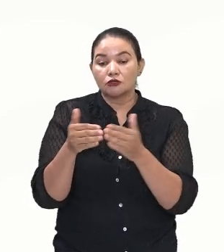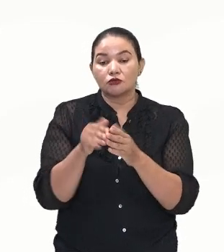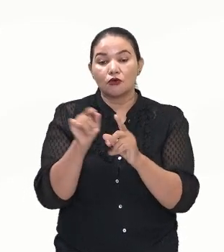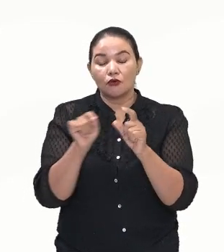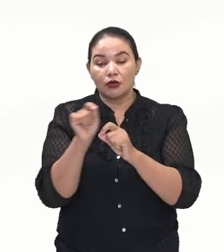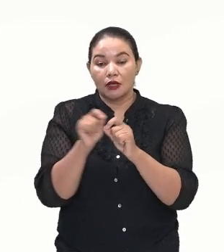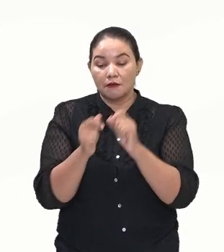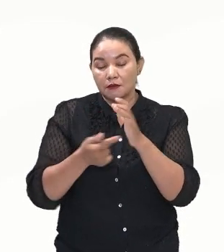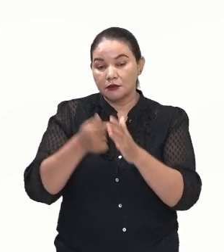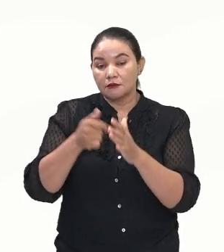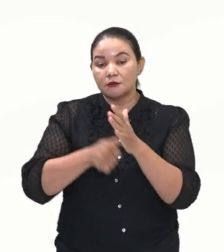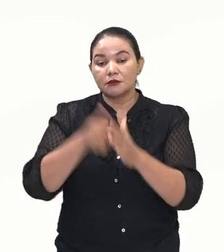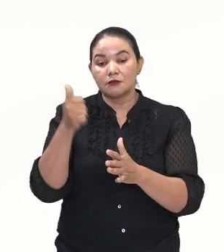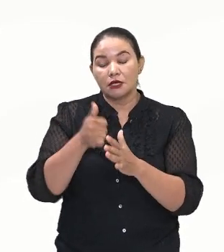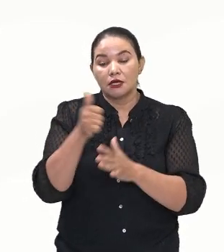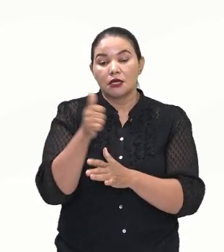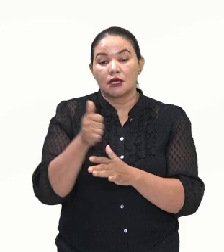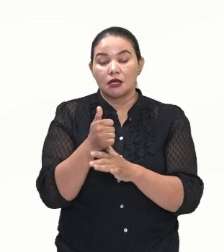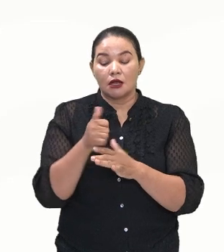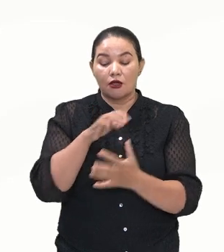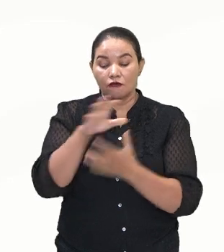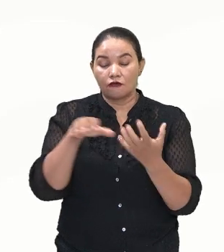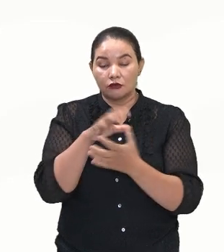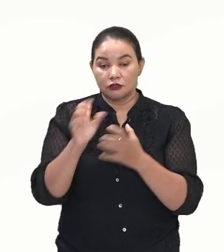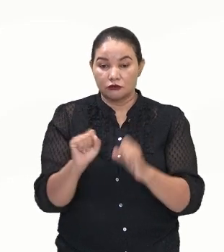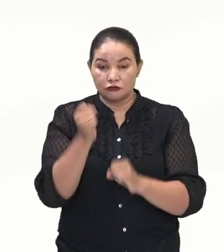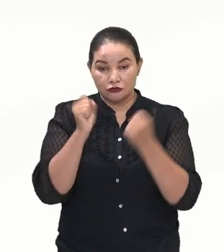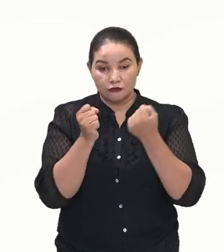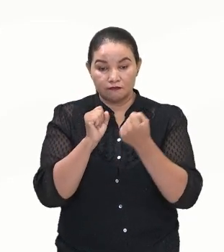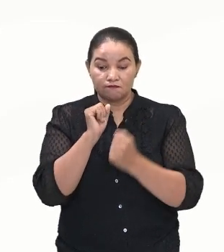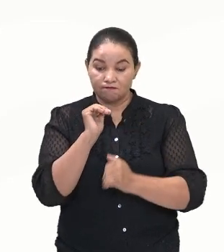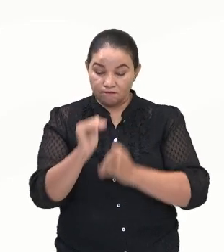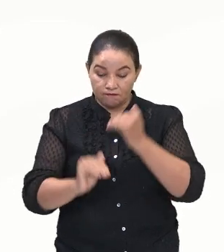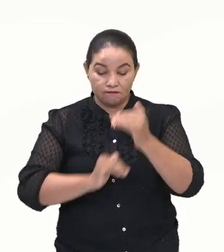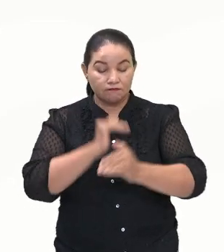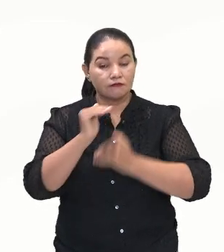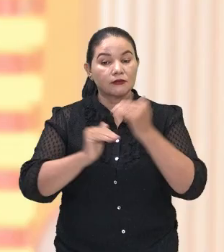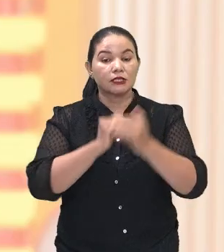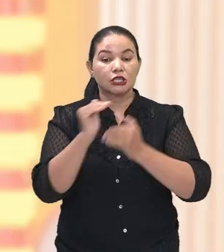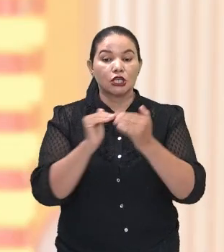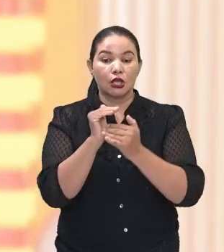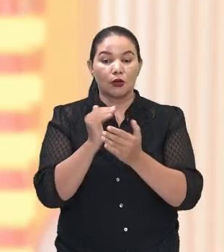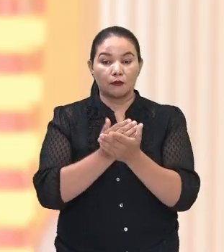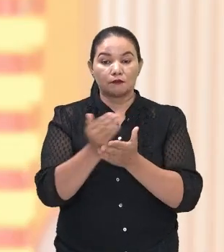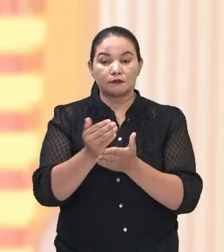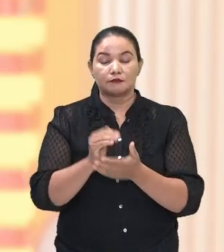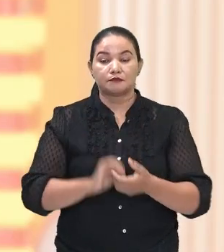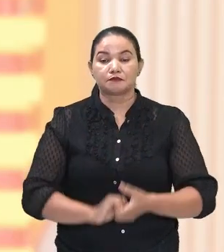Industrial na Inglaterra levaram a importantes avanços.